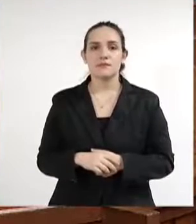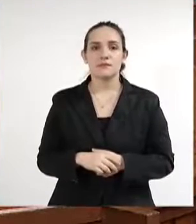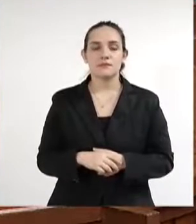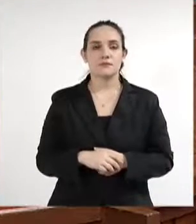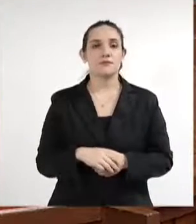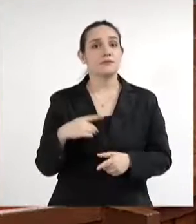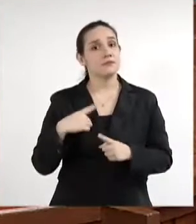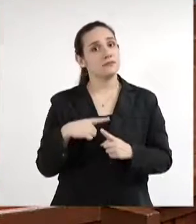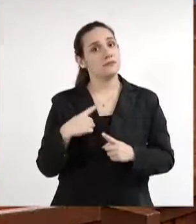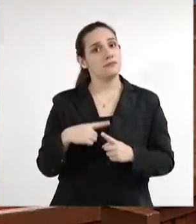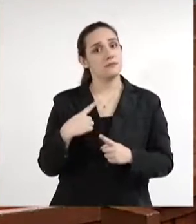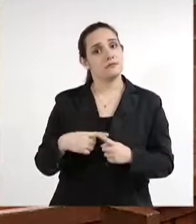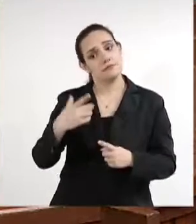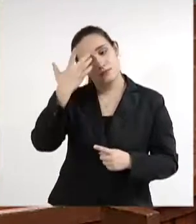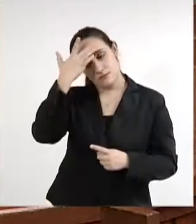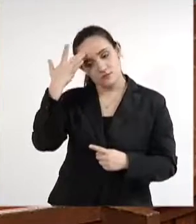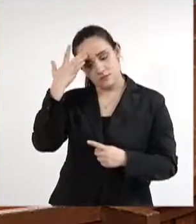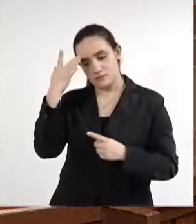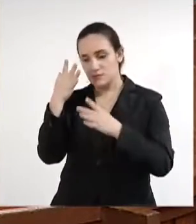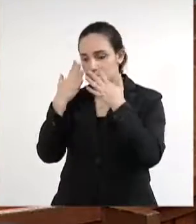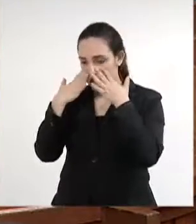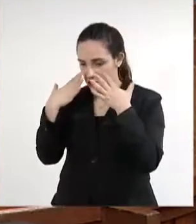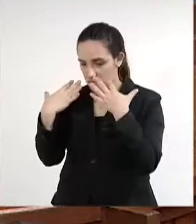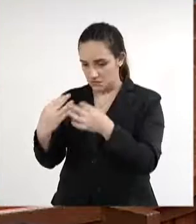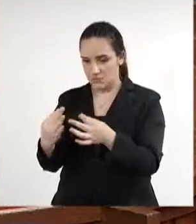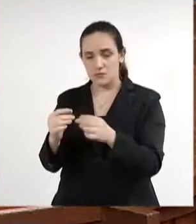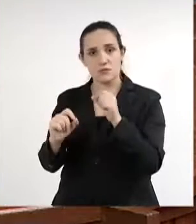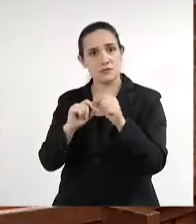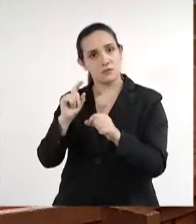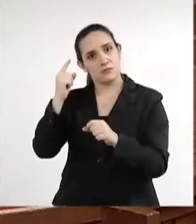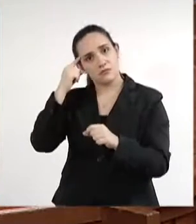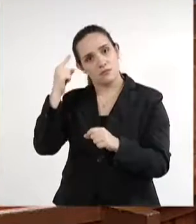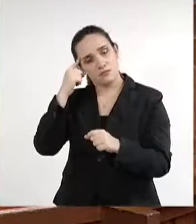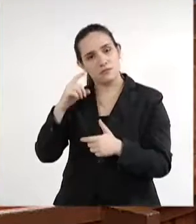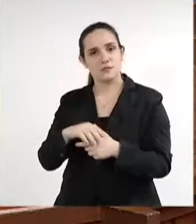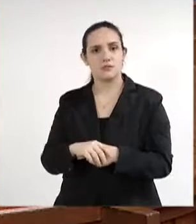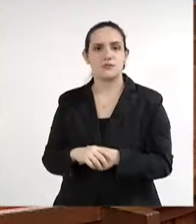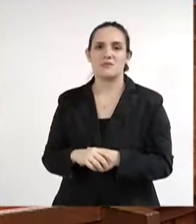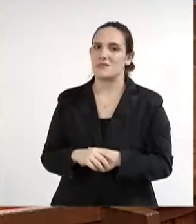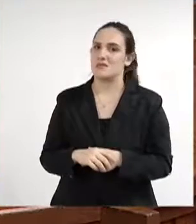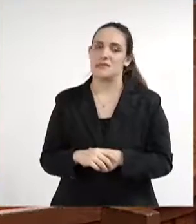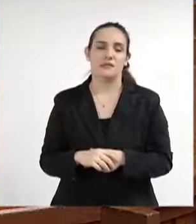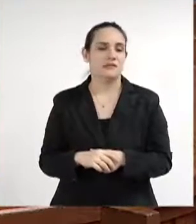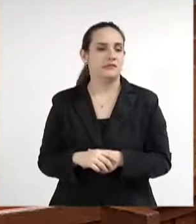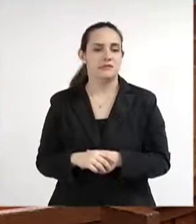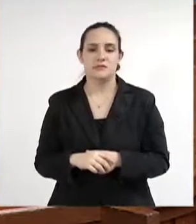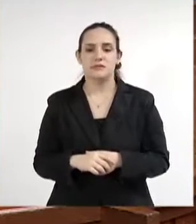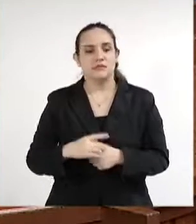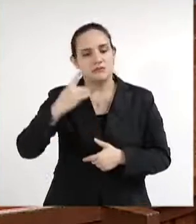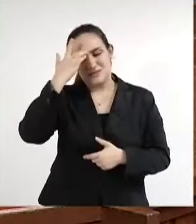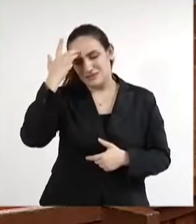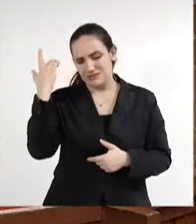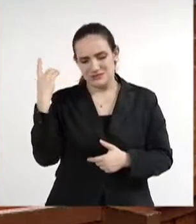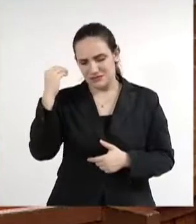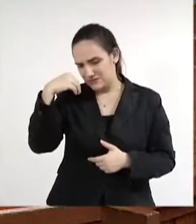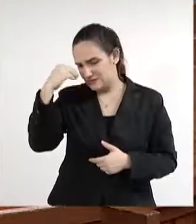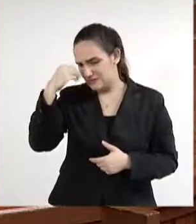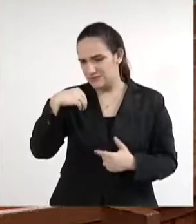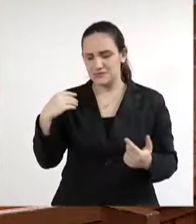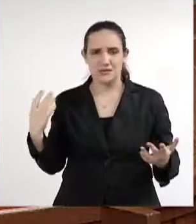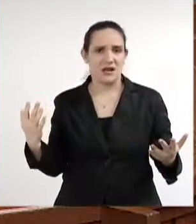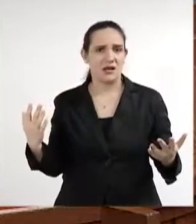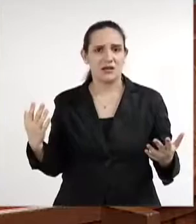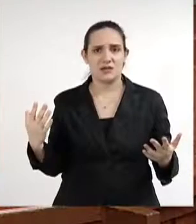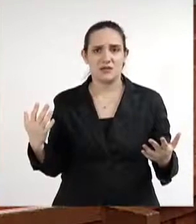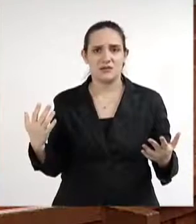que ouvem sempre, a primeira reação é dizer: essa pessoa é fraca, né? Essa pessoa não reage ou está com